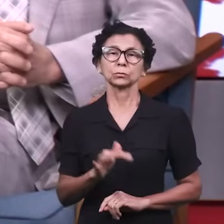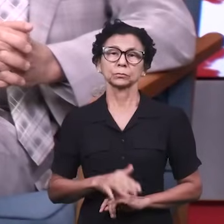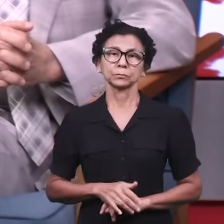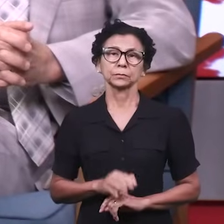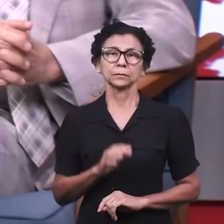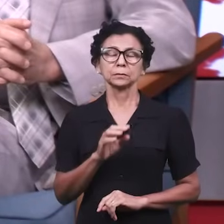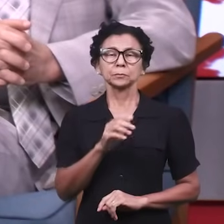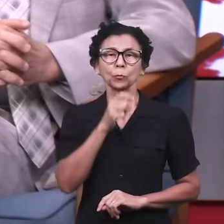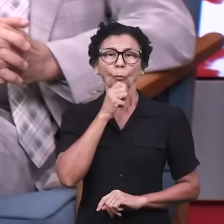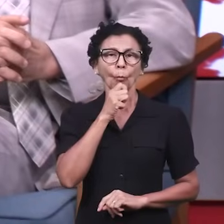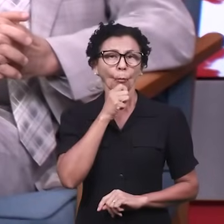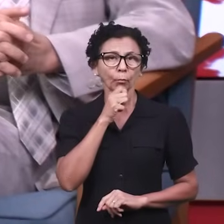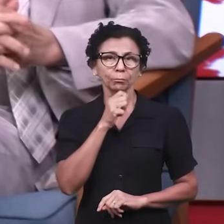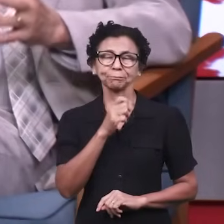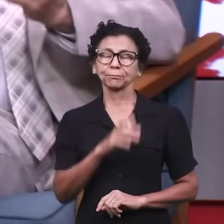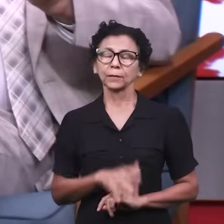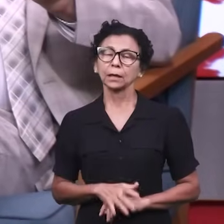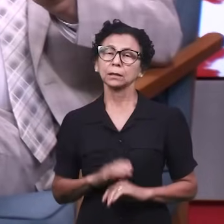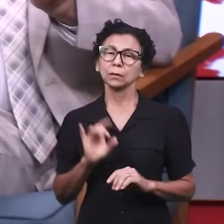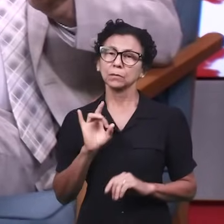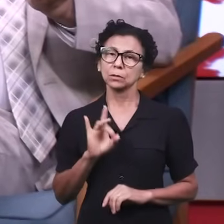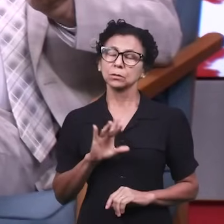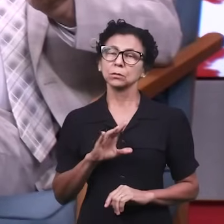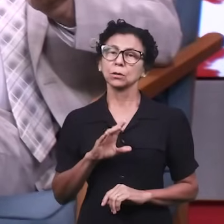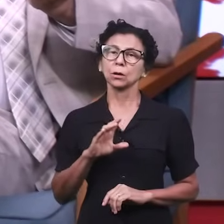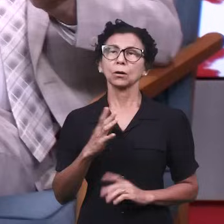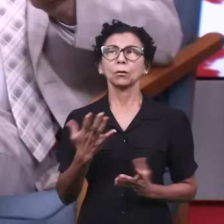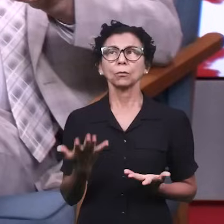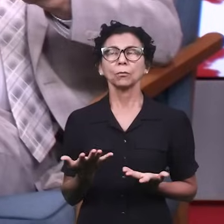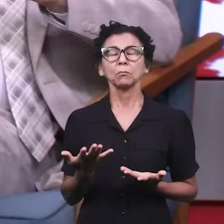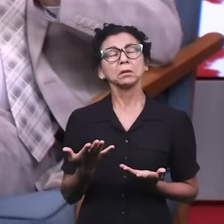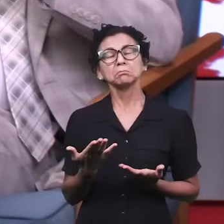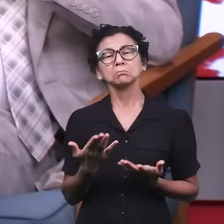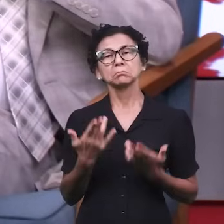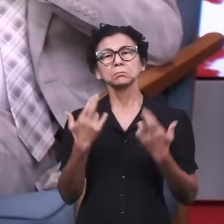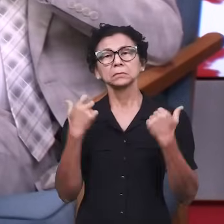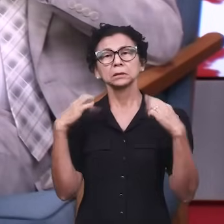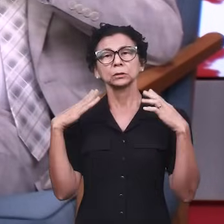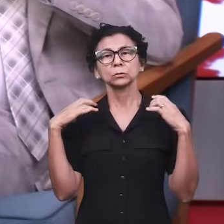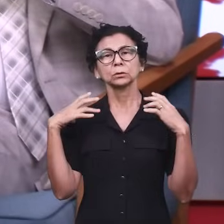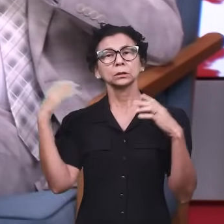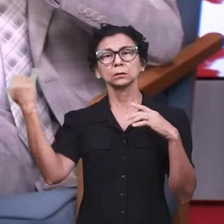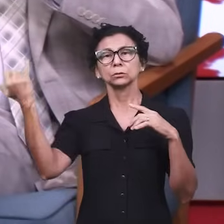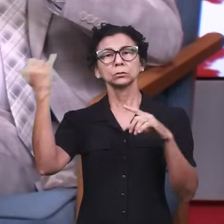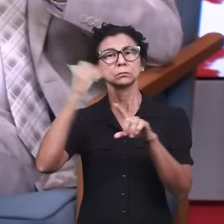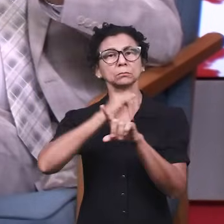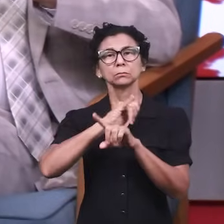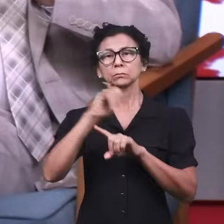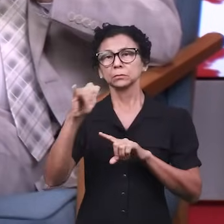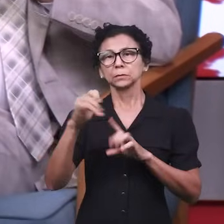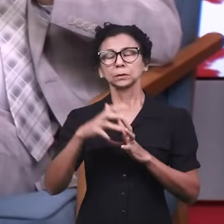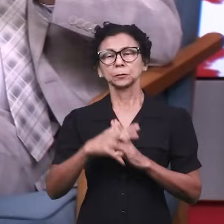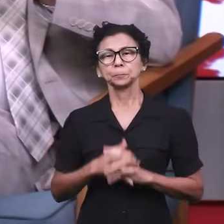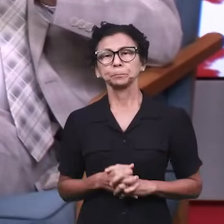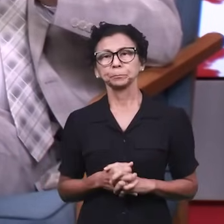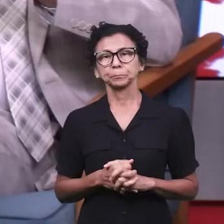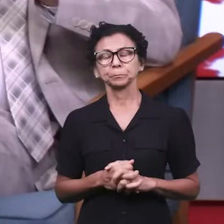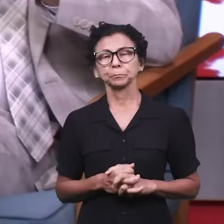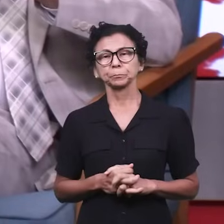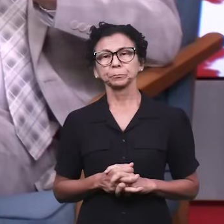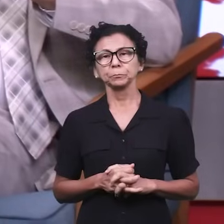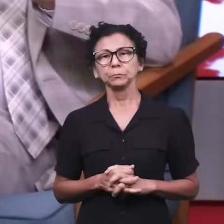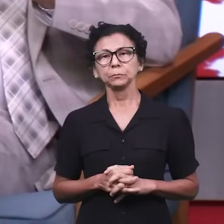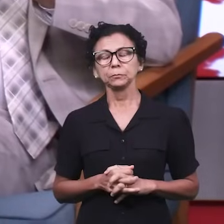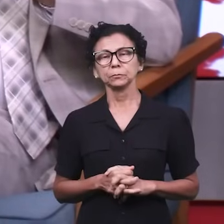línguas. Mas a profecia é a capacidade que a igreja tem